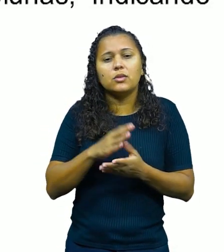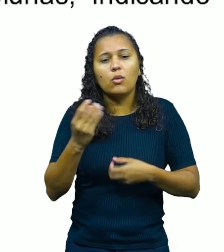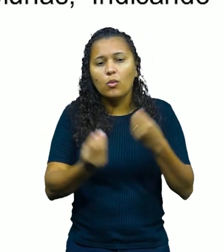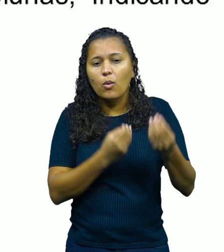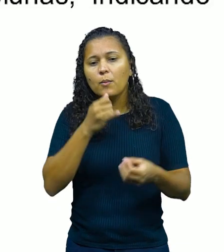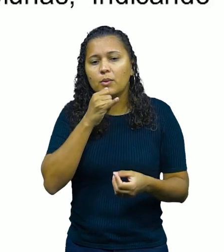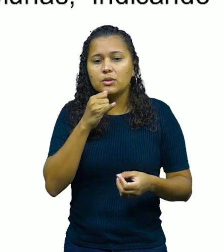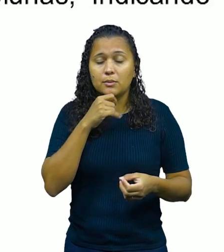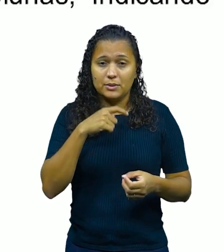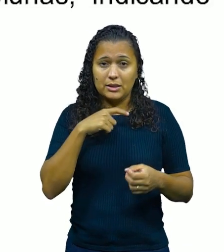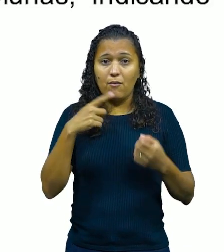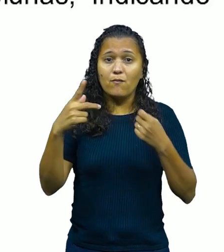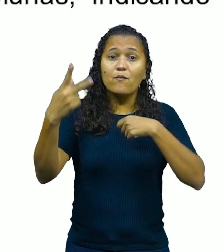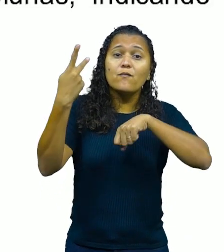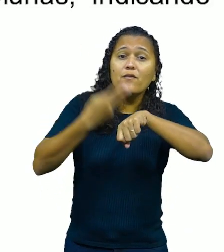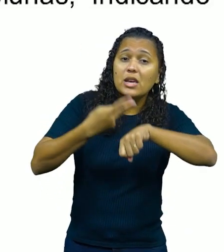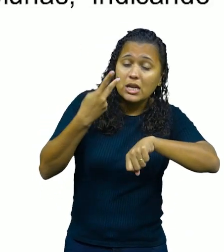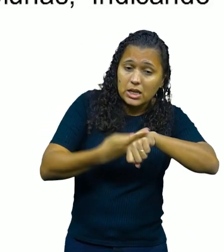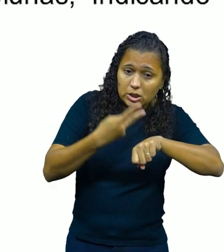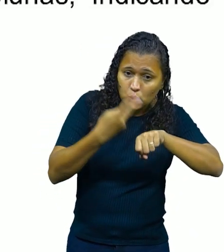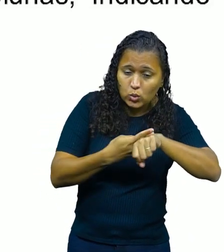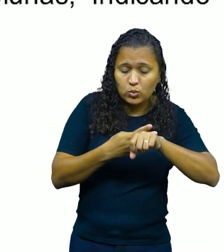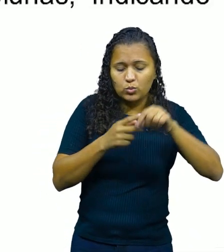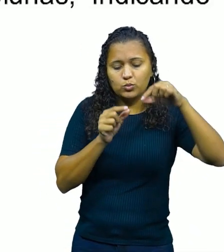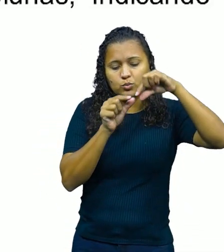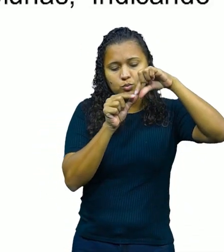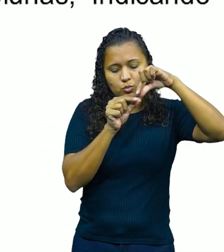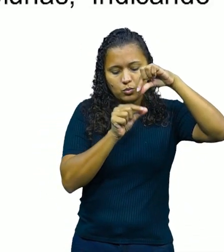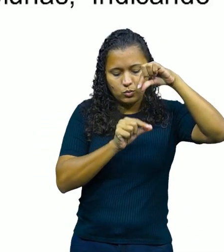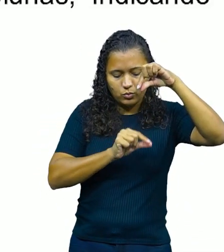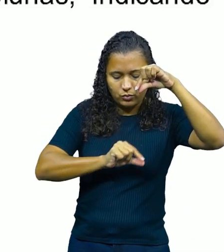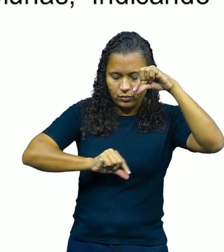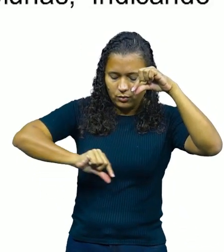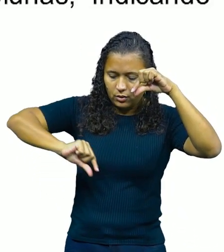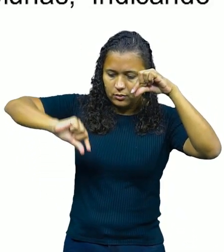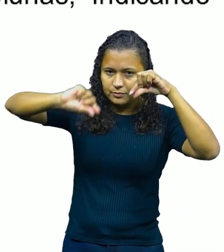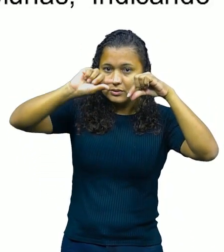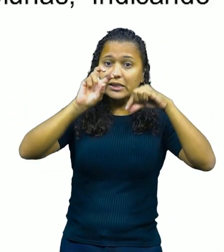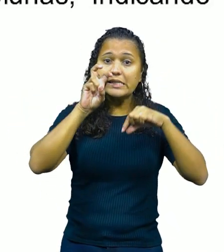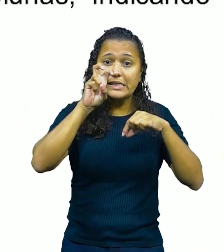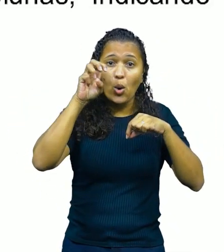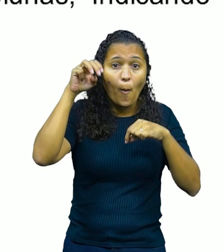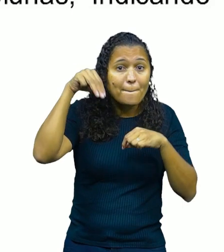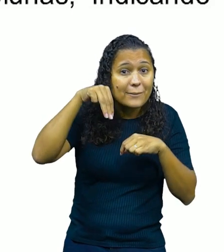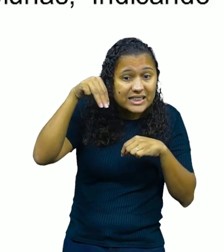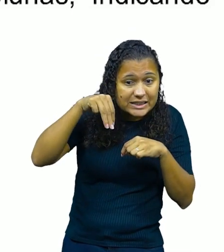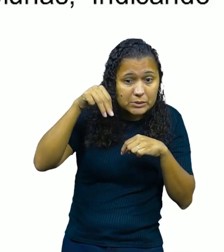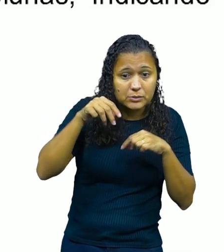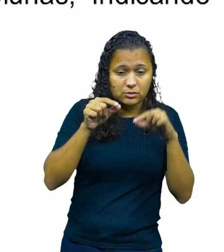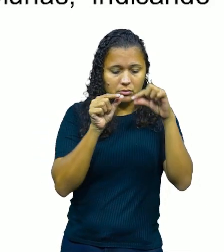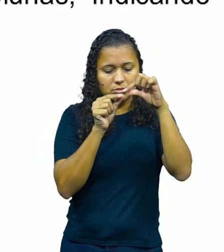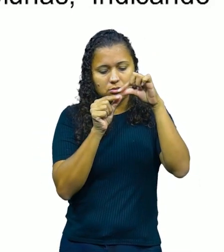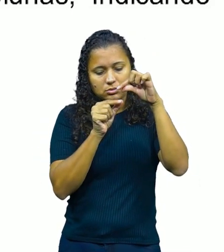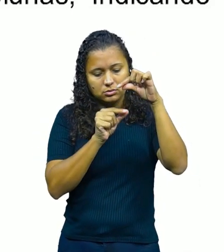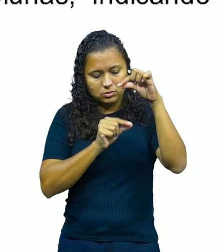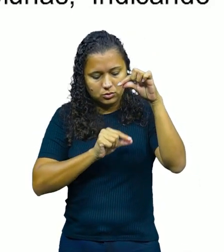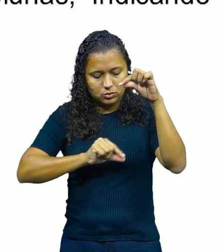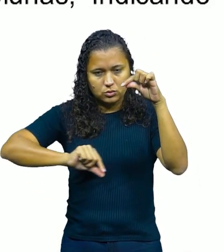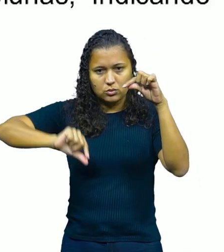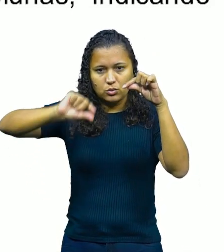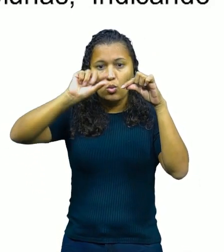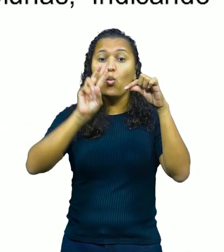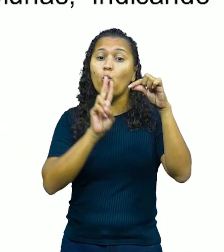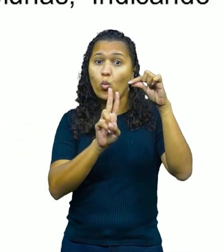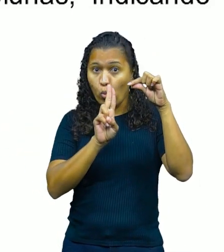basicamente em um tubo de vidro de diâmetro interno nunca inferior a 5 milímetros, dobrado em formato de